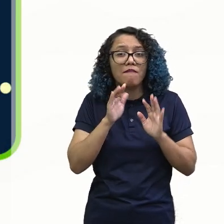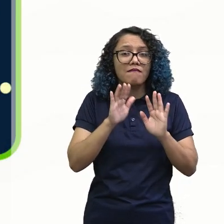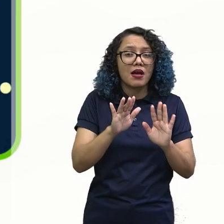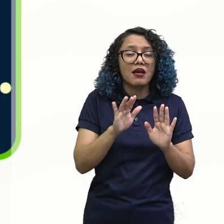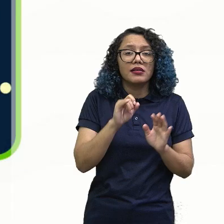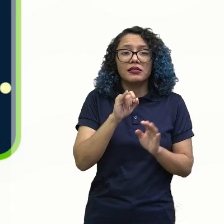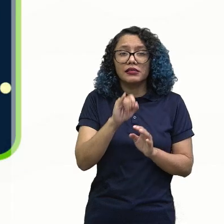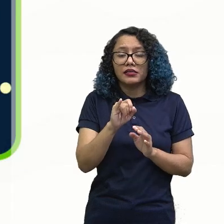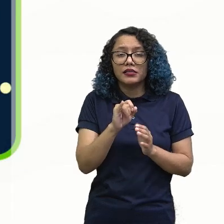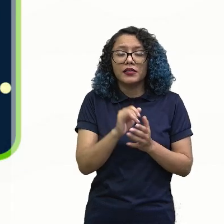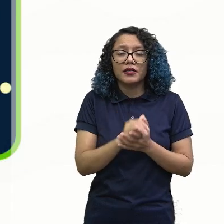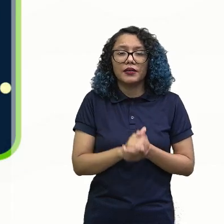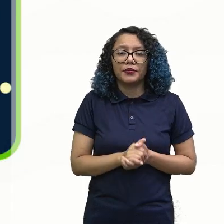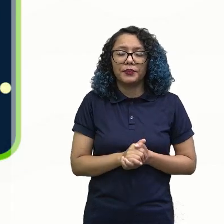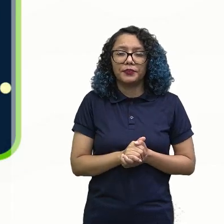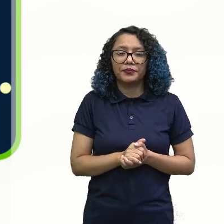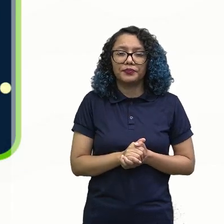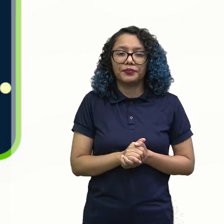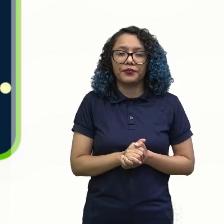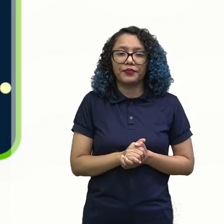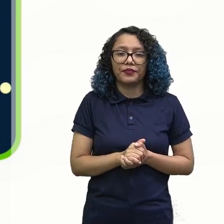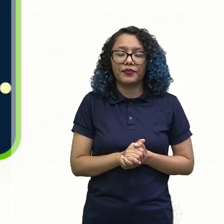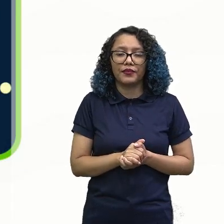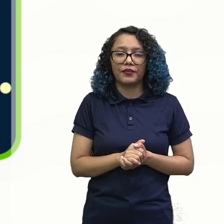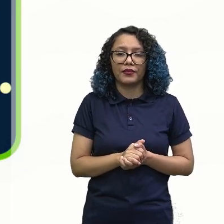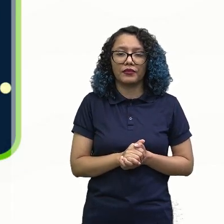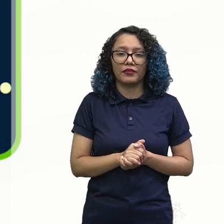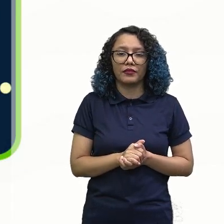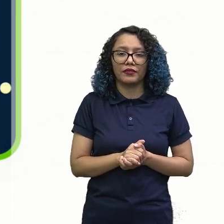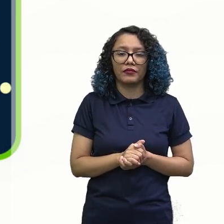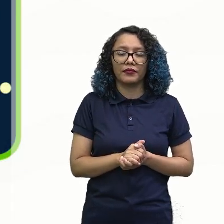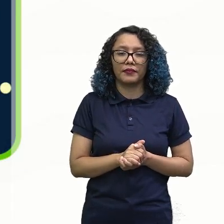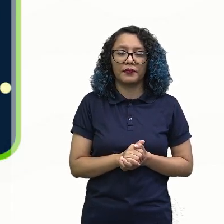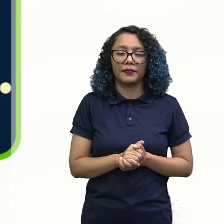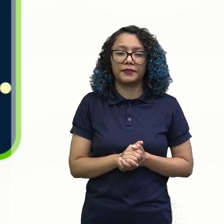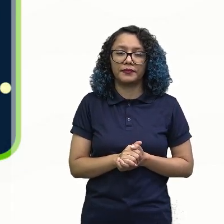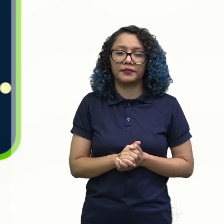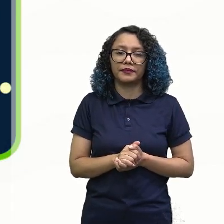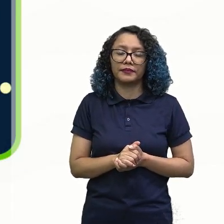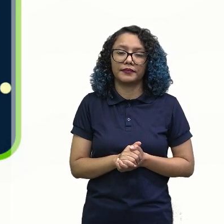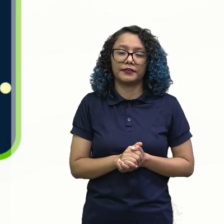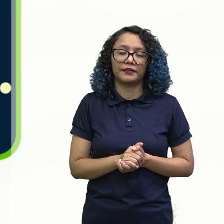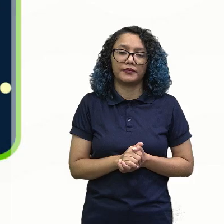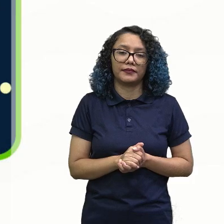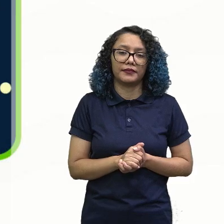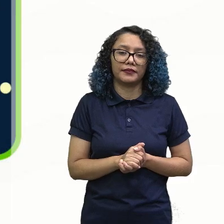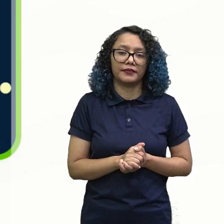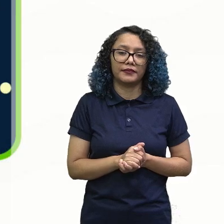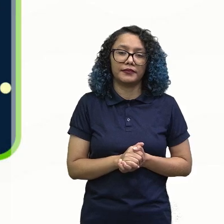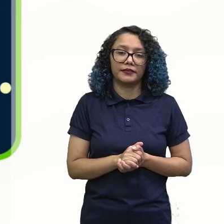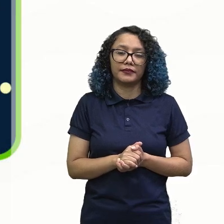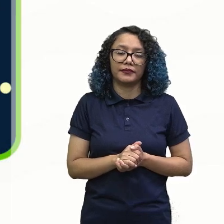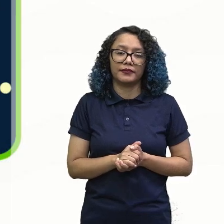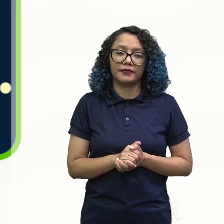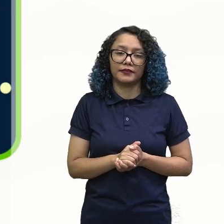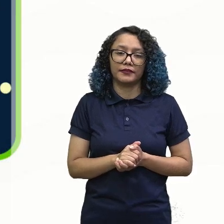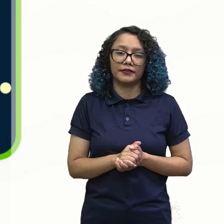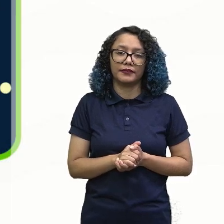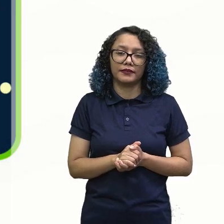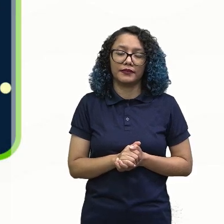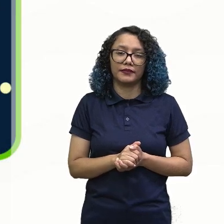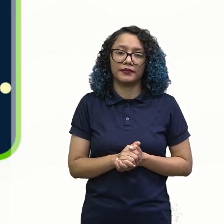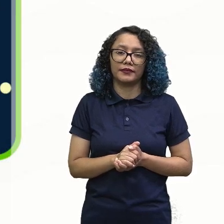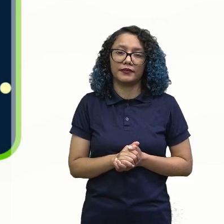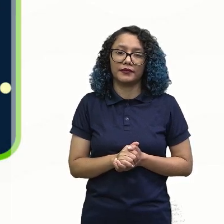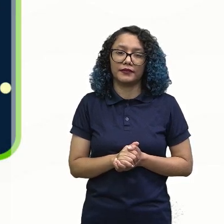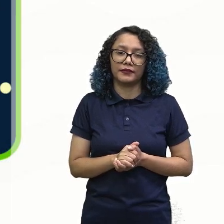Mas, como essa camada, né, de gases, ela é